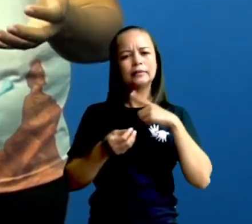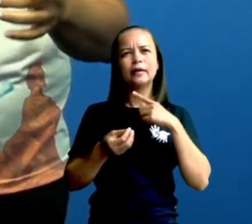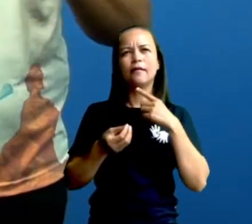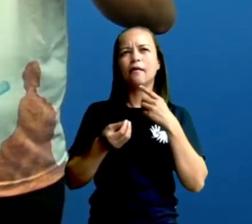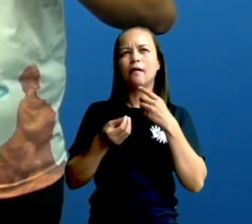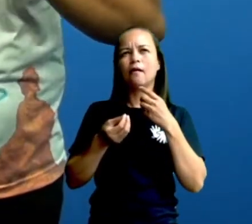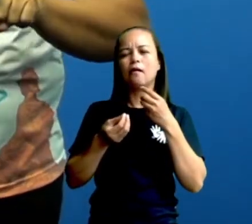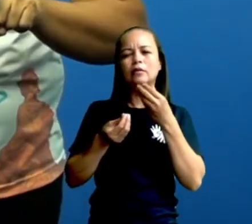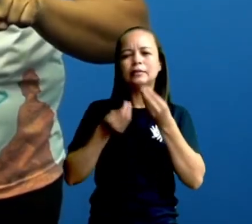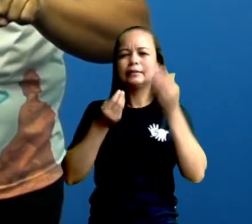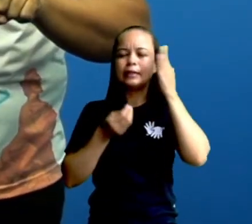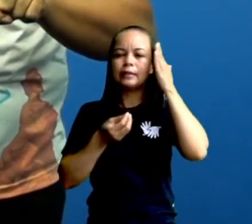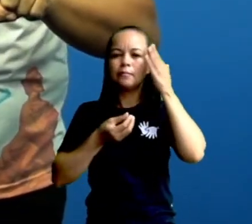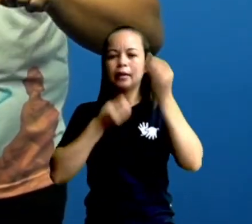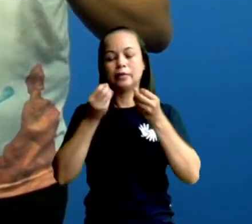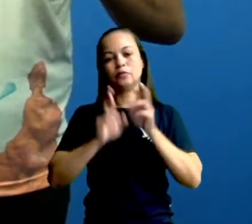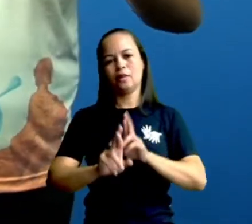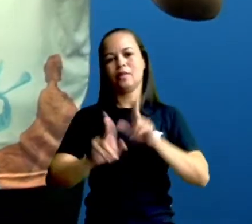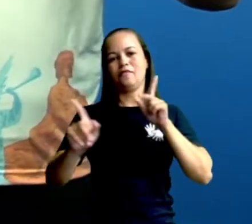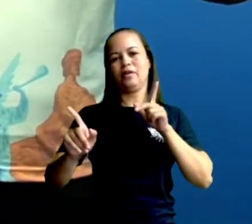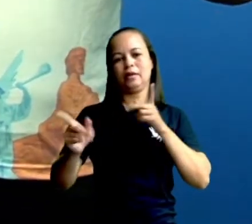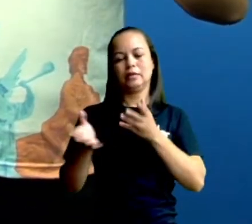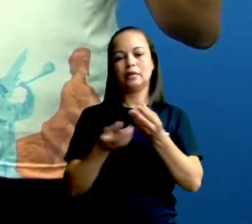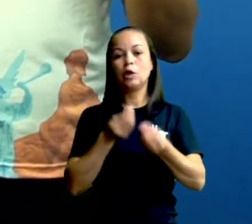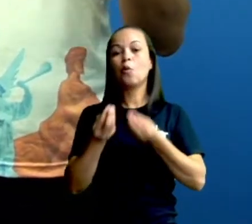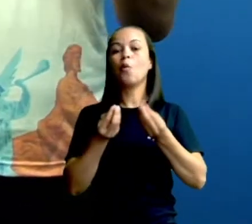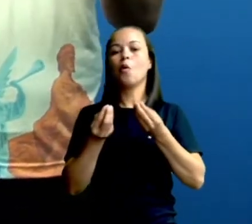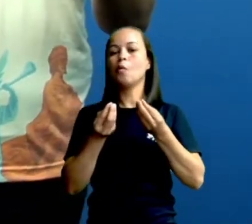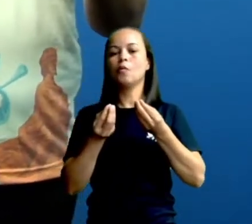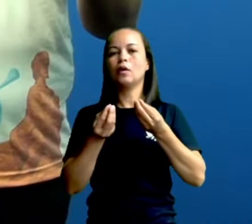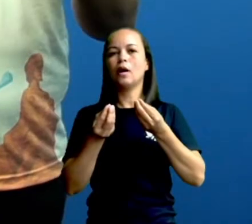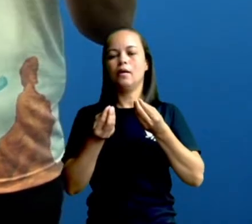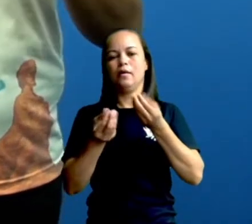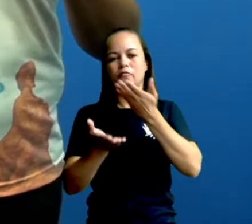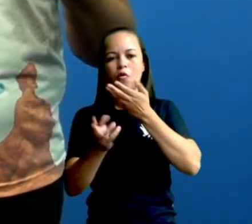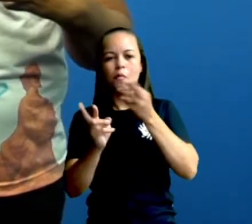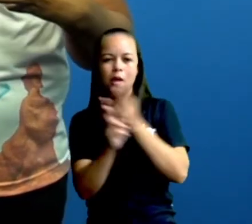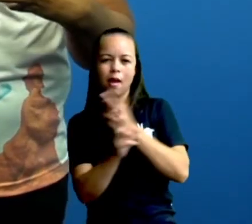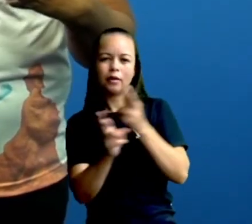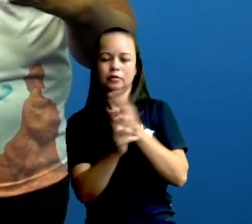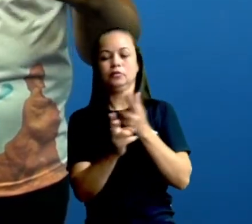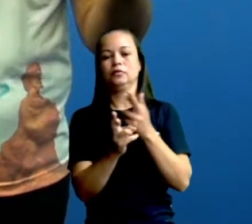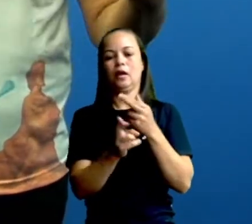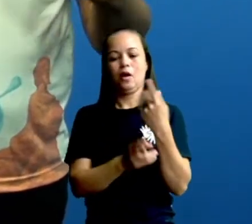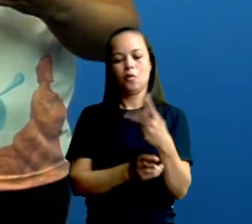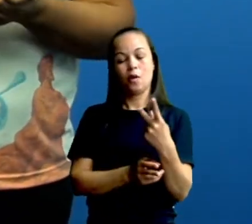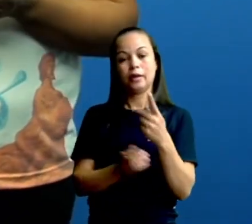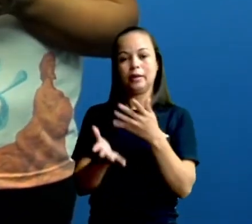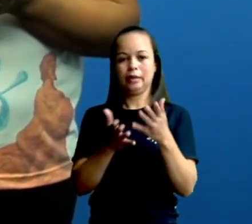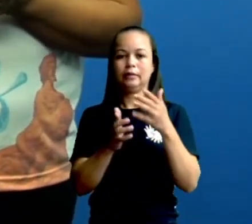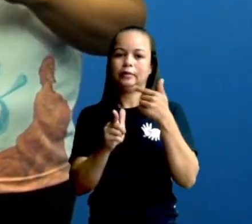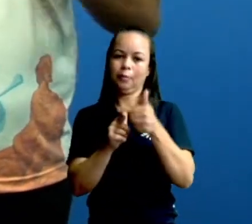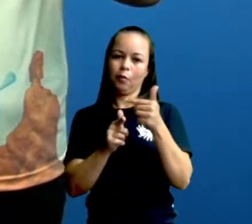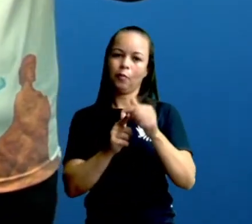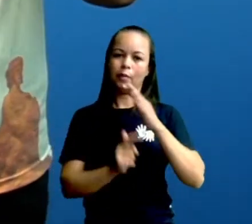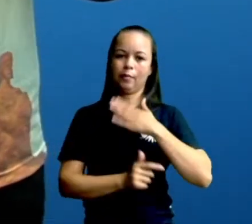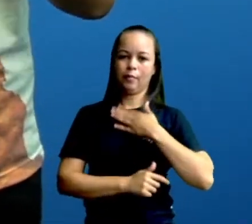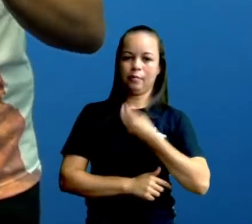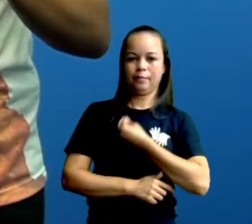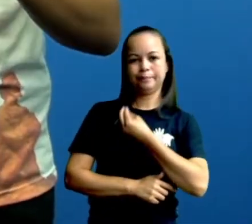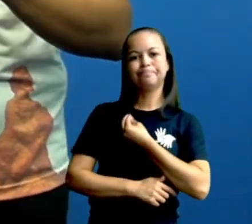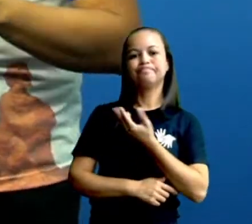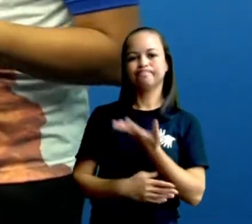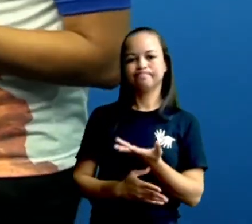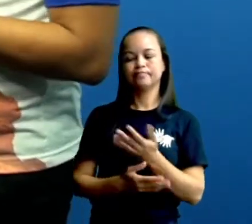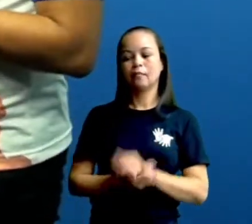admitir isso faz toda a diferença da forma que eu vou me relacionar com aquilo que impacta a minha vida. Então,